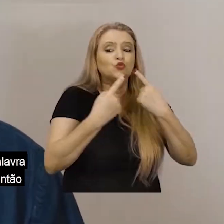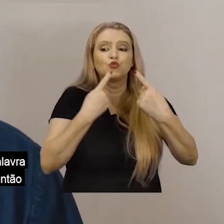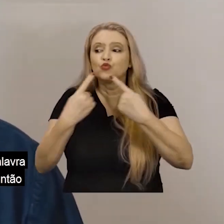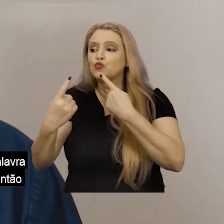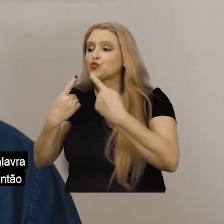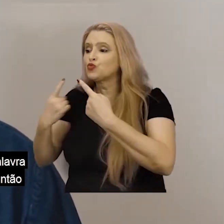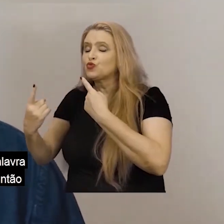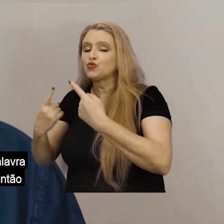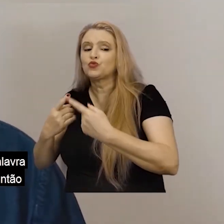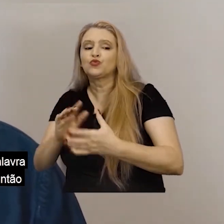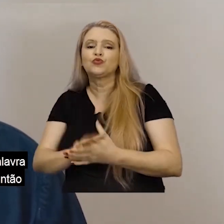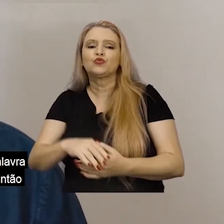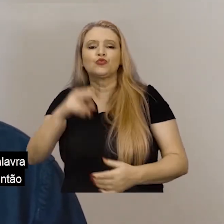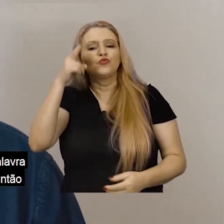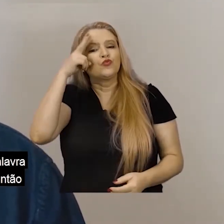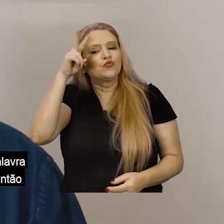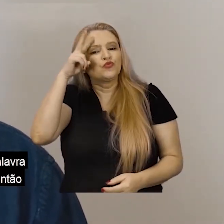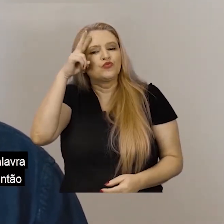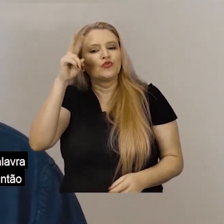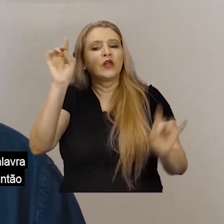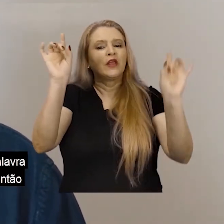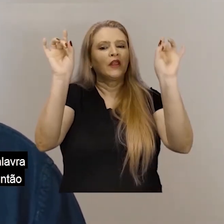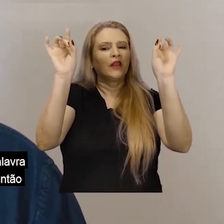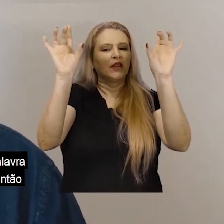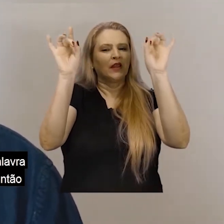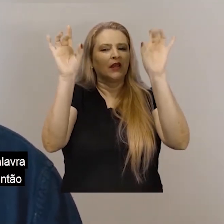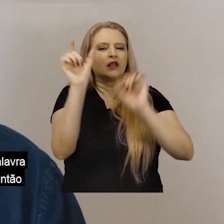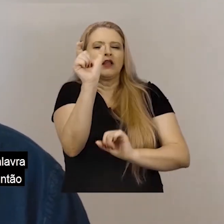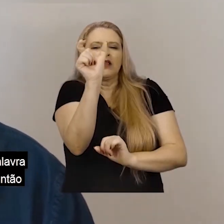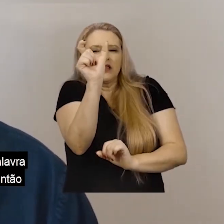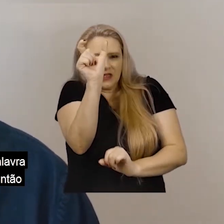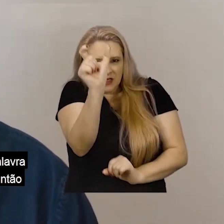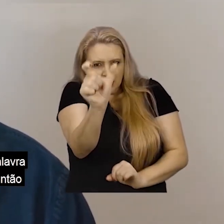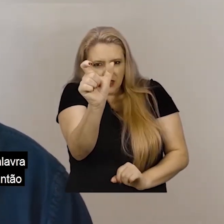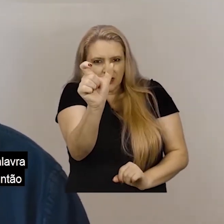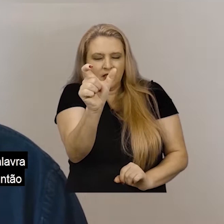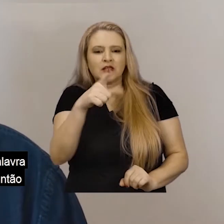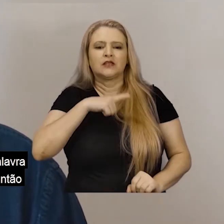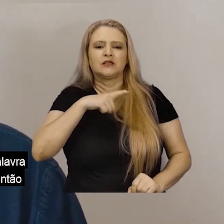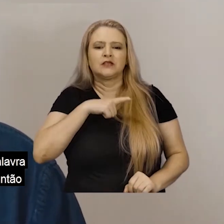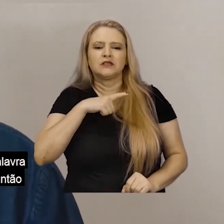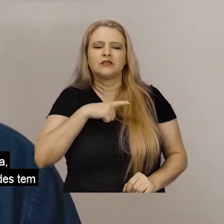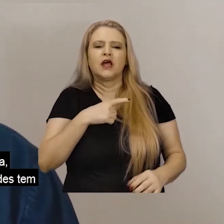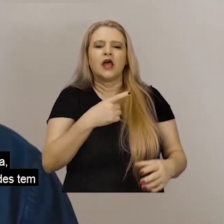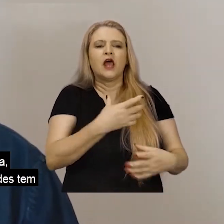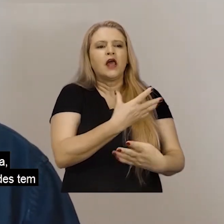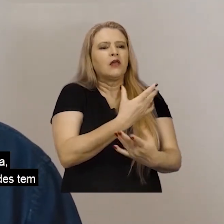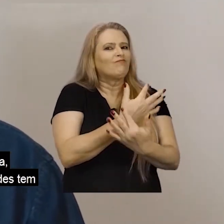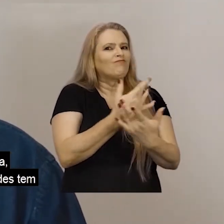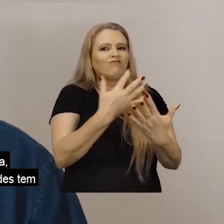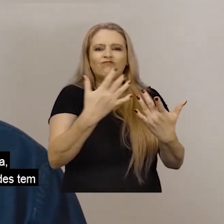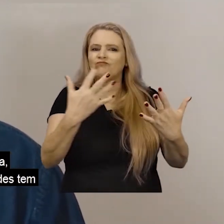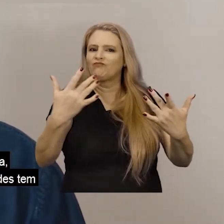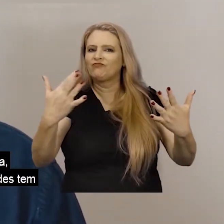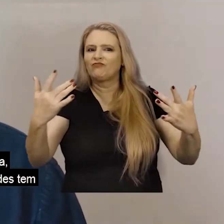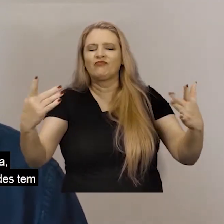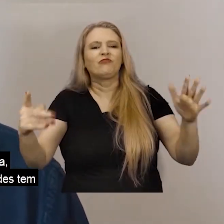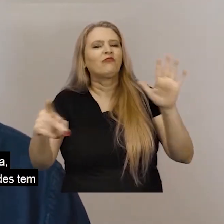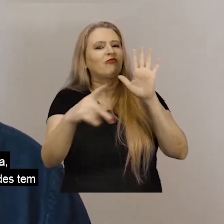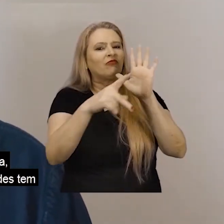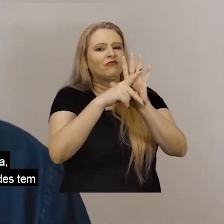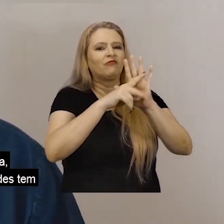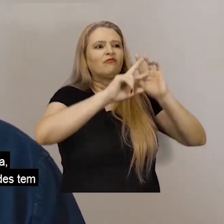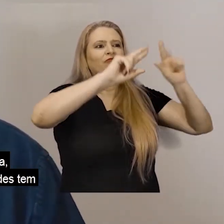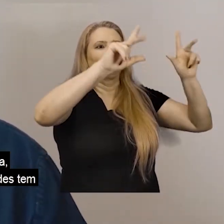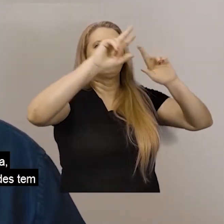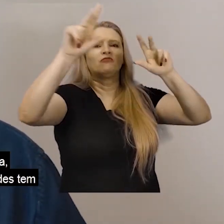culturais. Deficiência é uma palavra que engloba muitas realidades diferentes, né? Então tem deficiência visual, deficiência